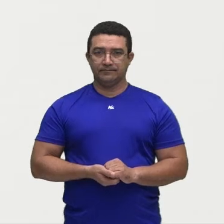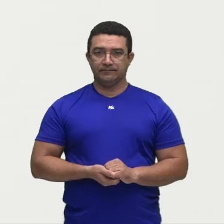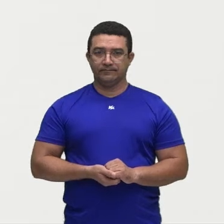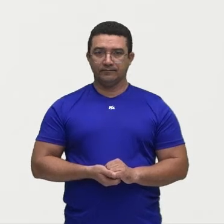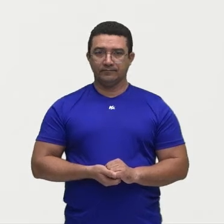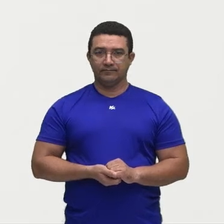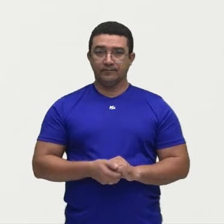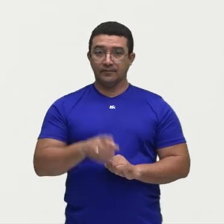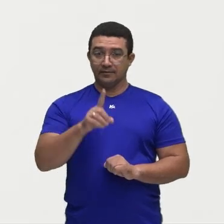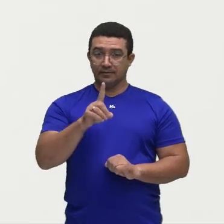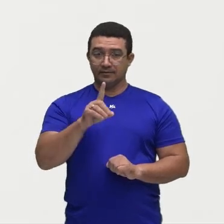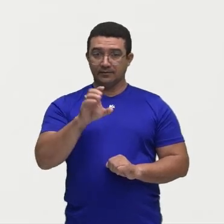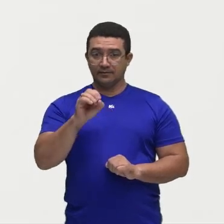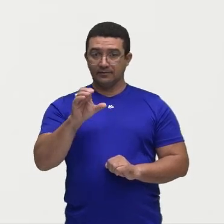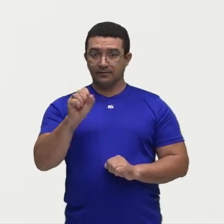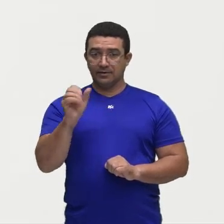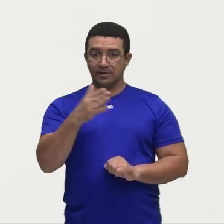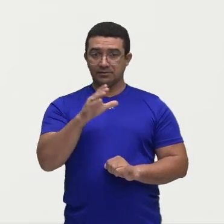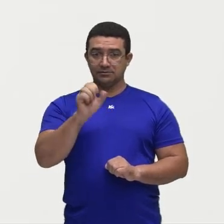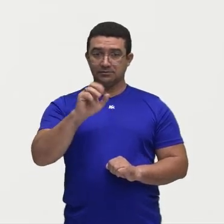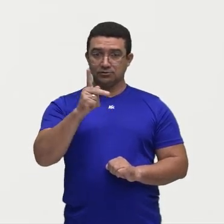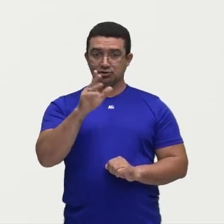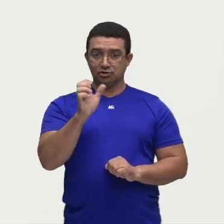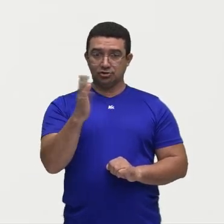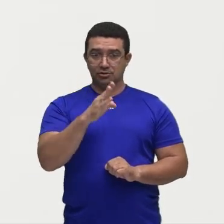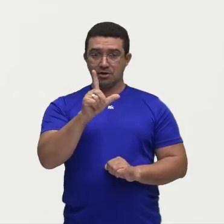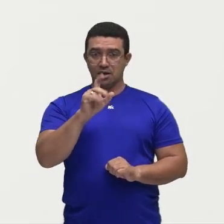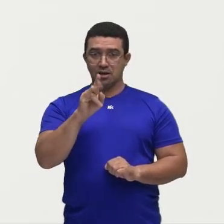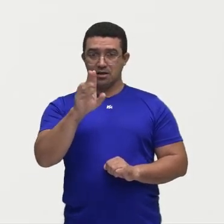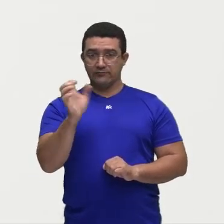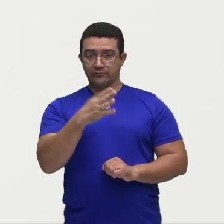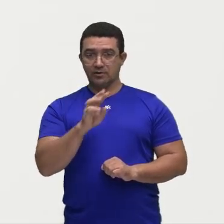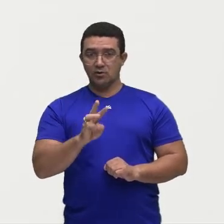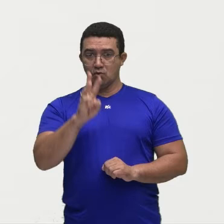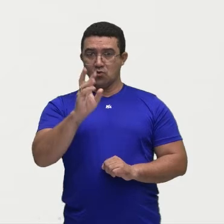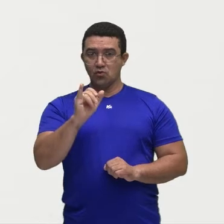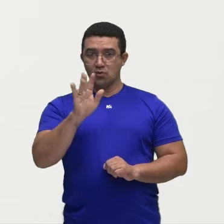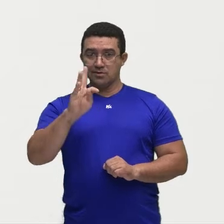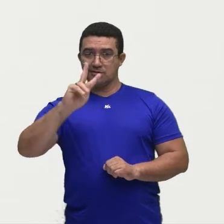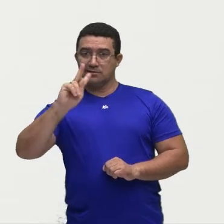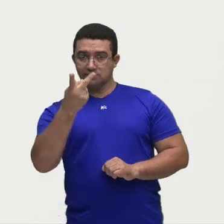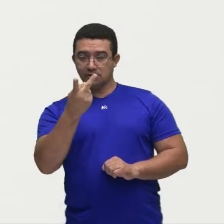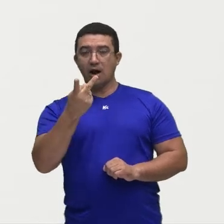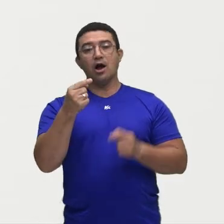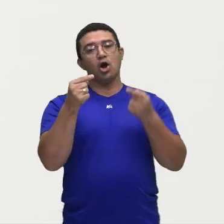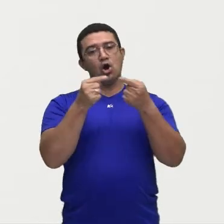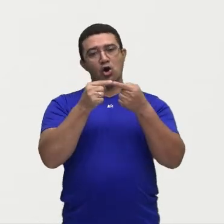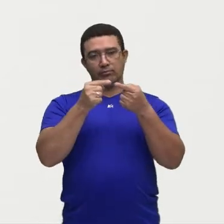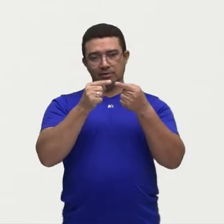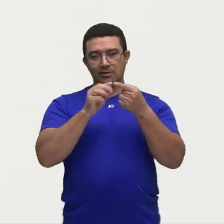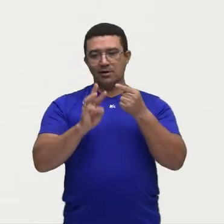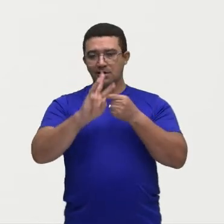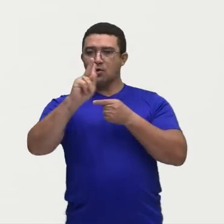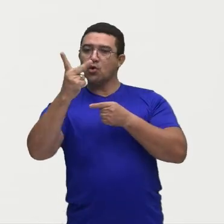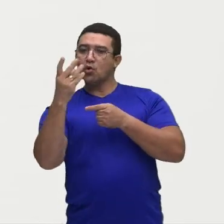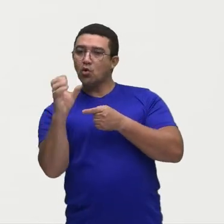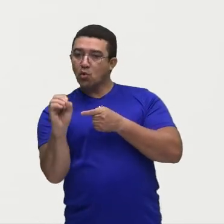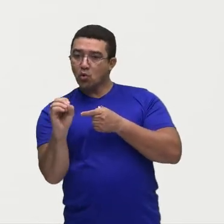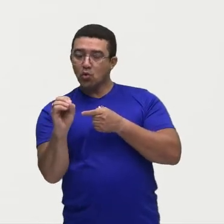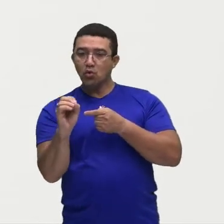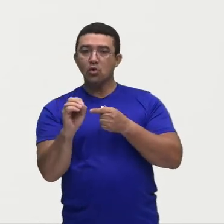with? Com quem? Olha só, então vai ser quem? Who. Com,